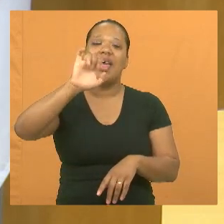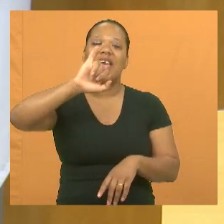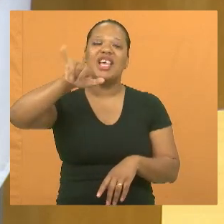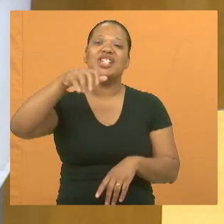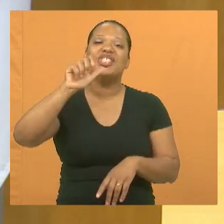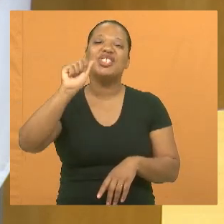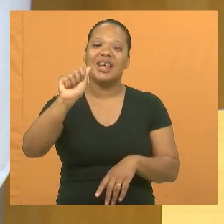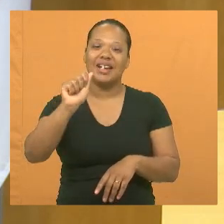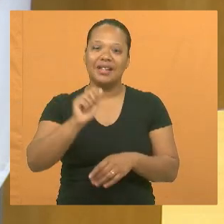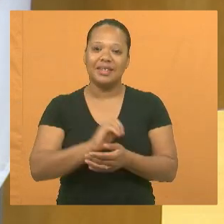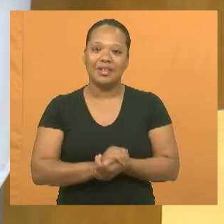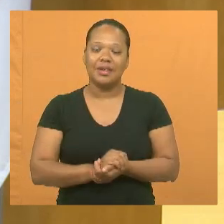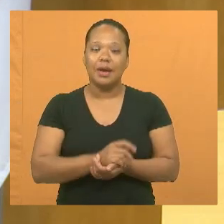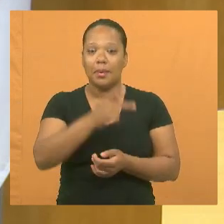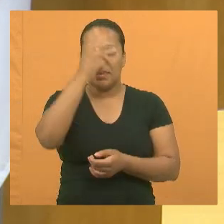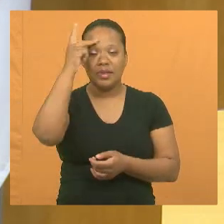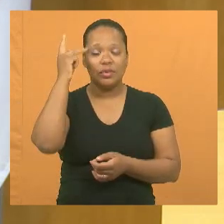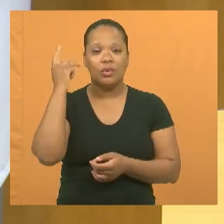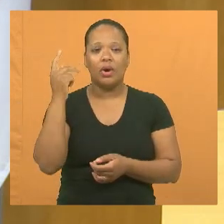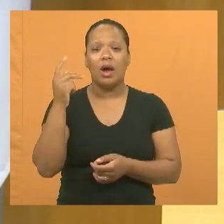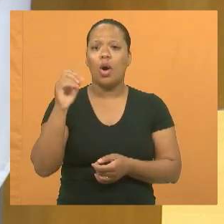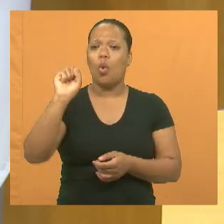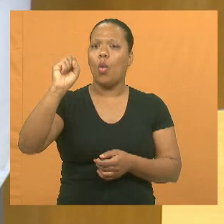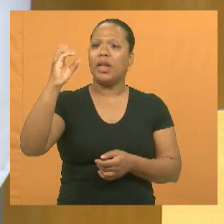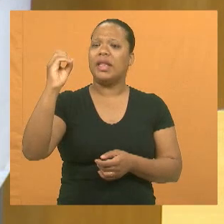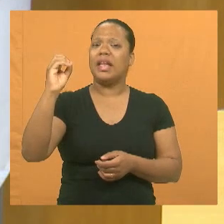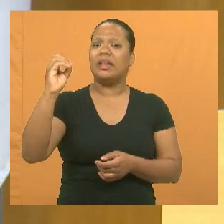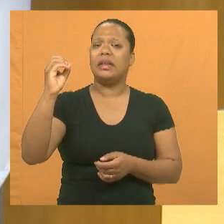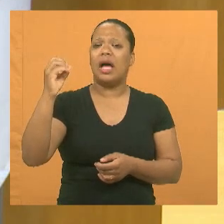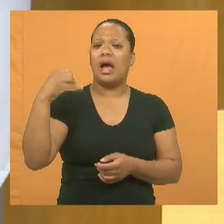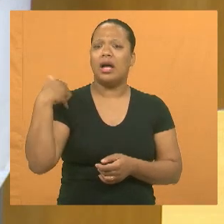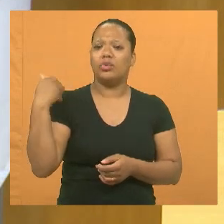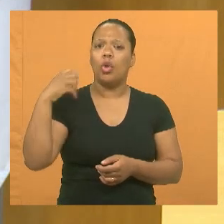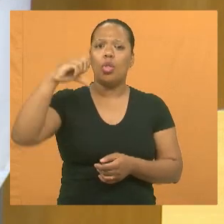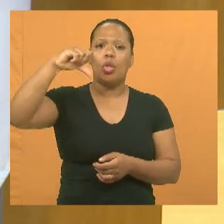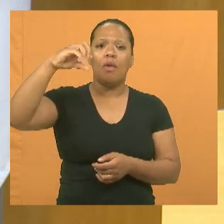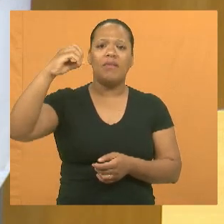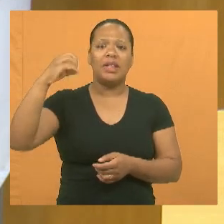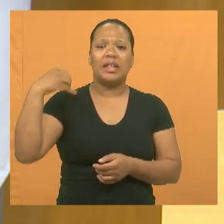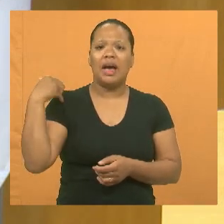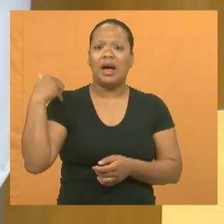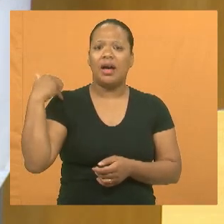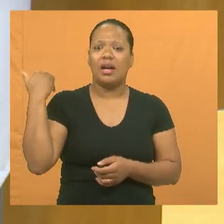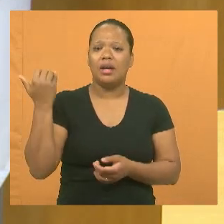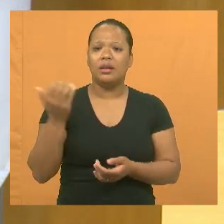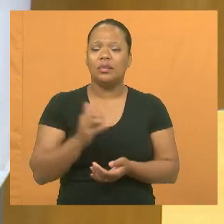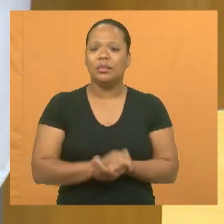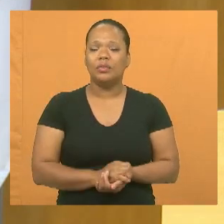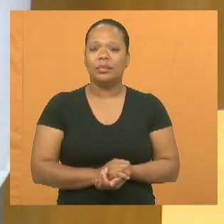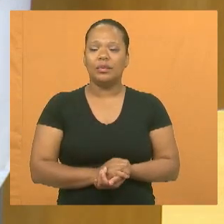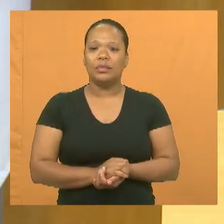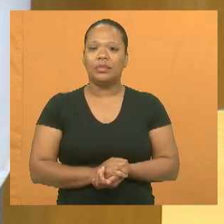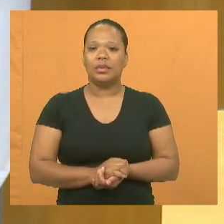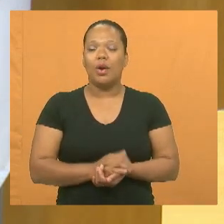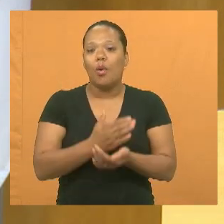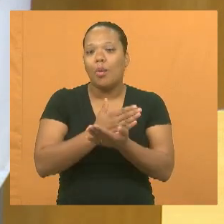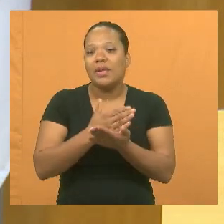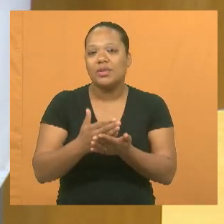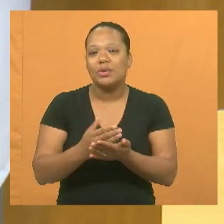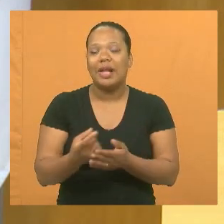70 anos, 80 anos, se formando numa universidade. E começou lá sendo animado num